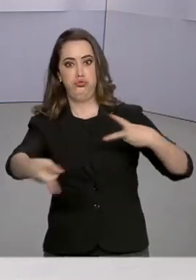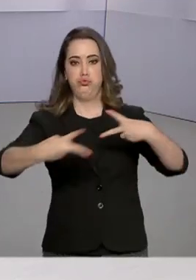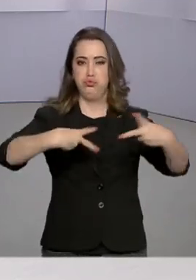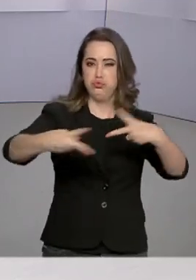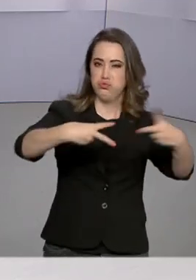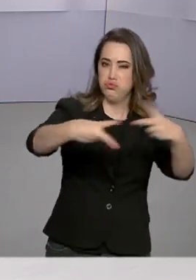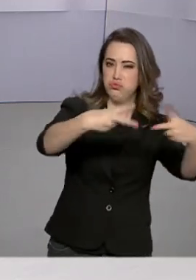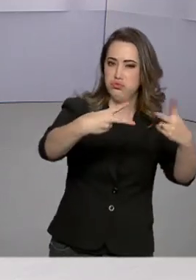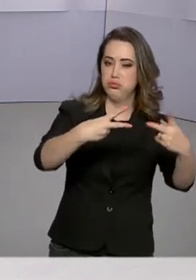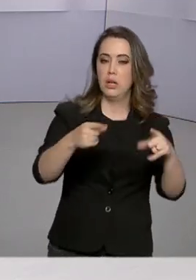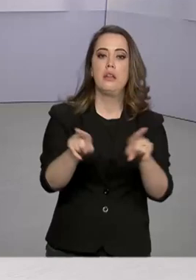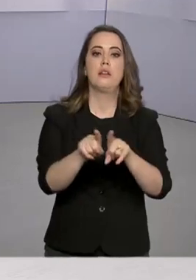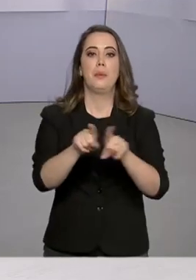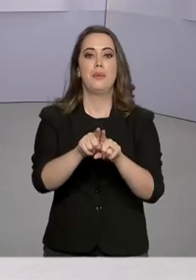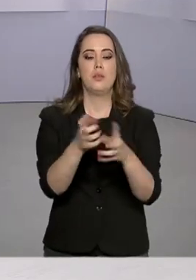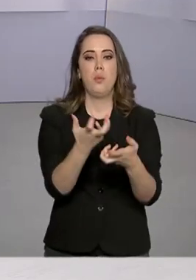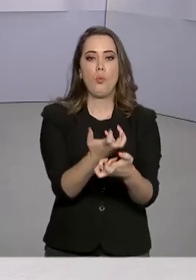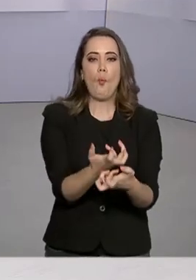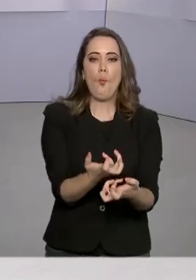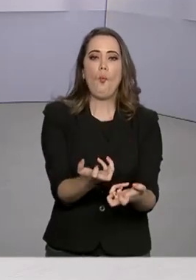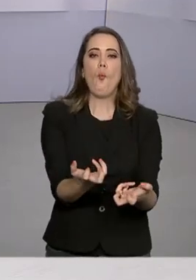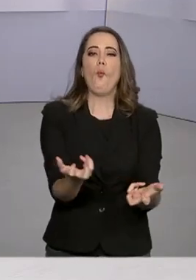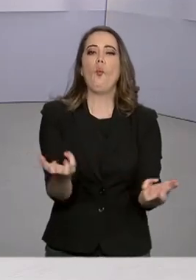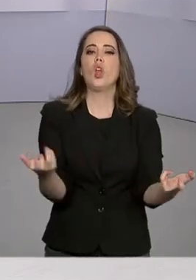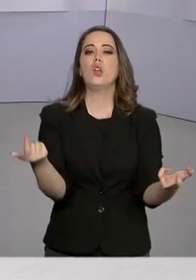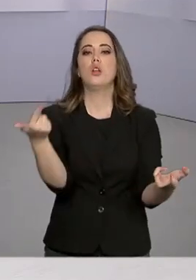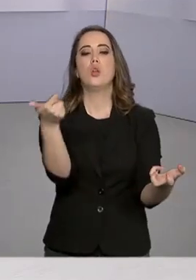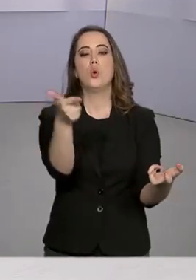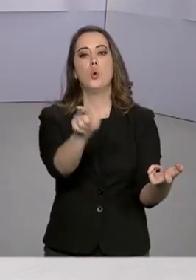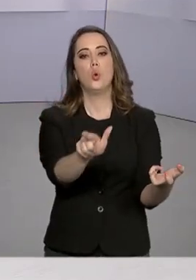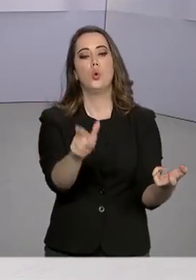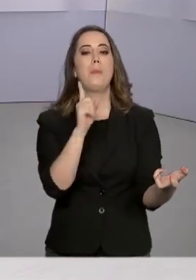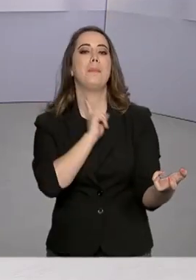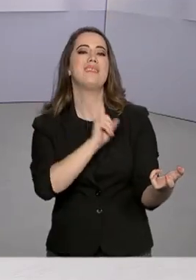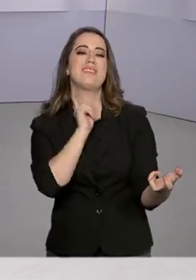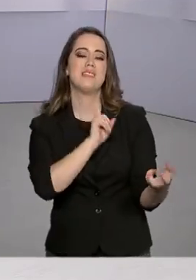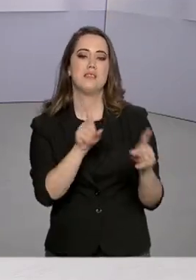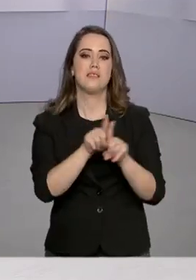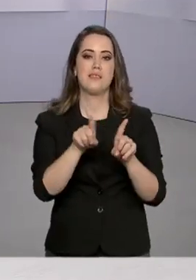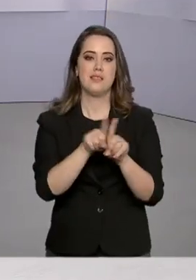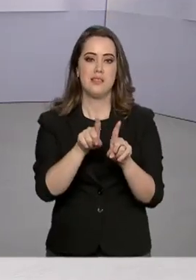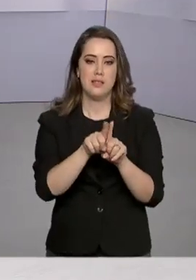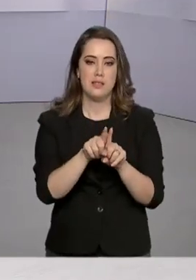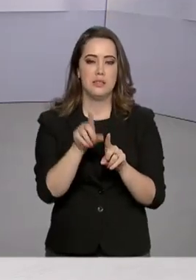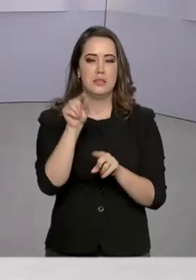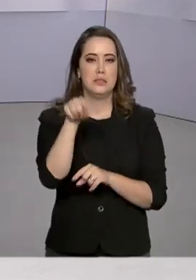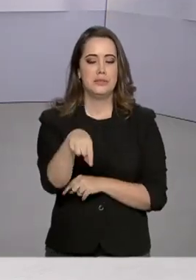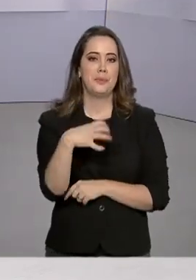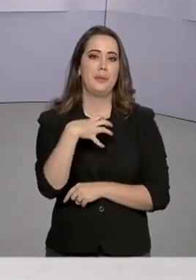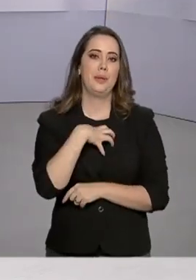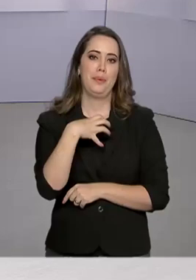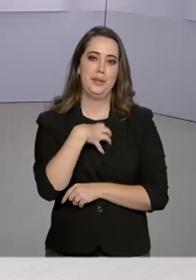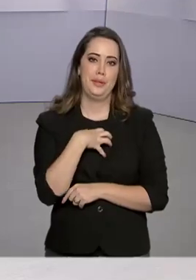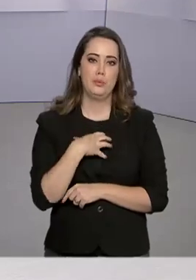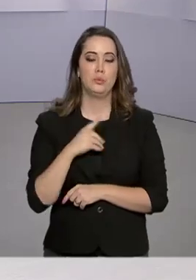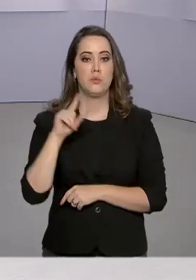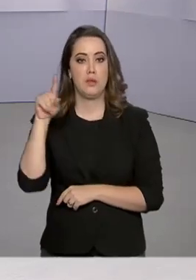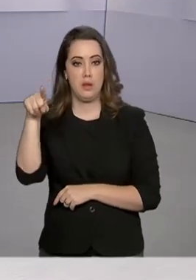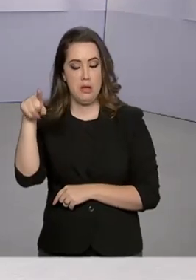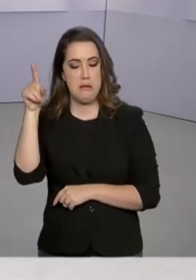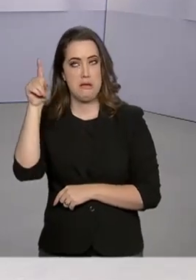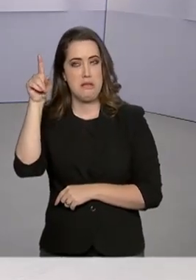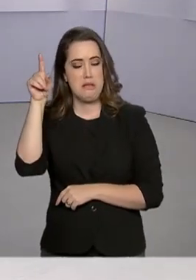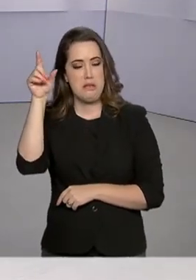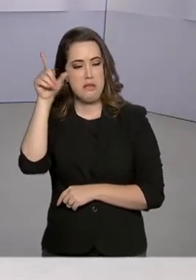a estiagem afeta o município mineiro de leme do prado ea cidade baiana de barra da estiva no ceará quixeré